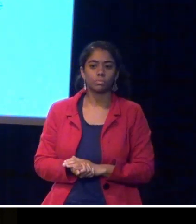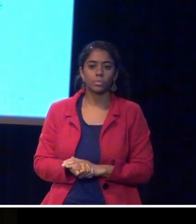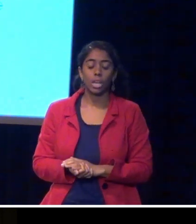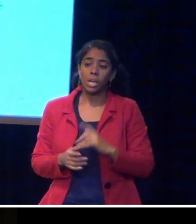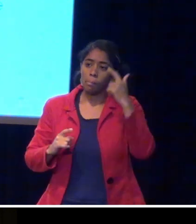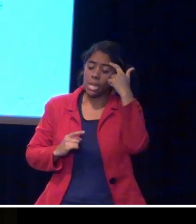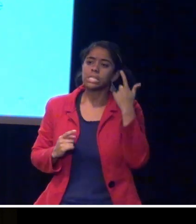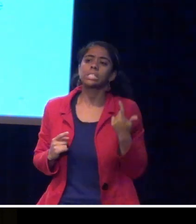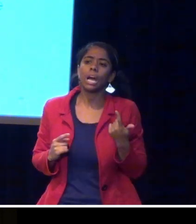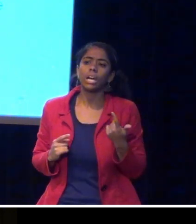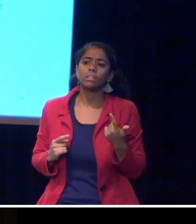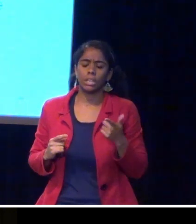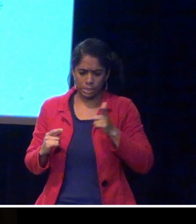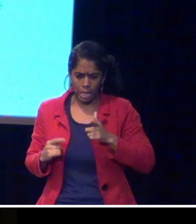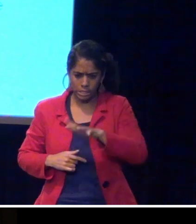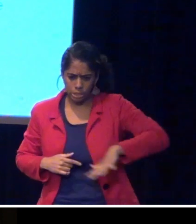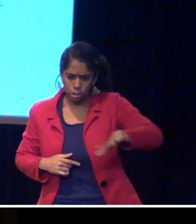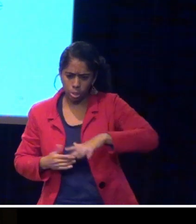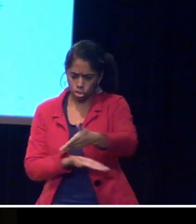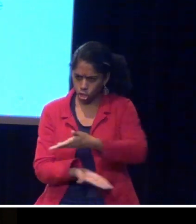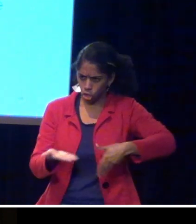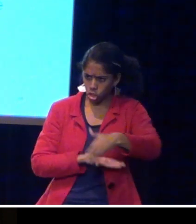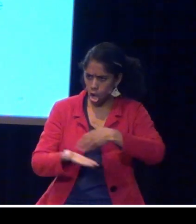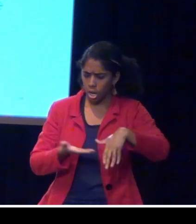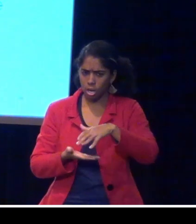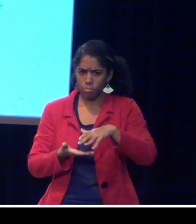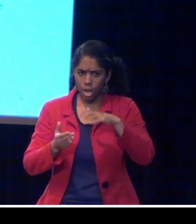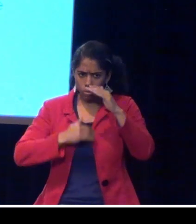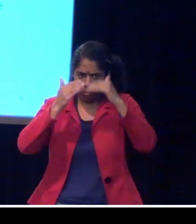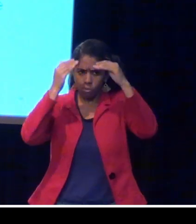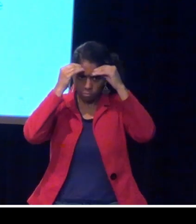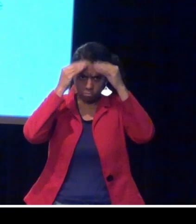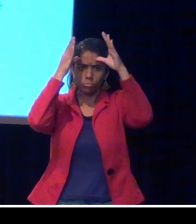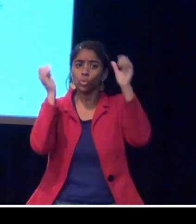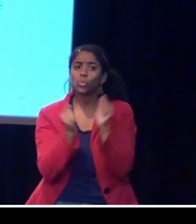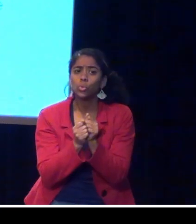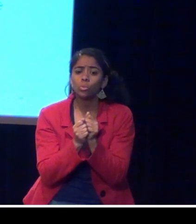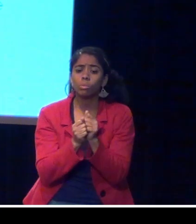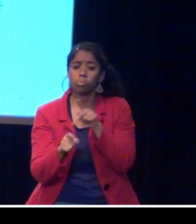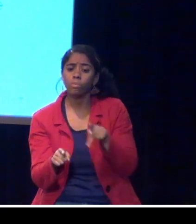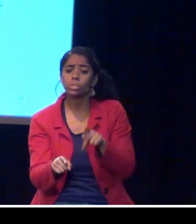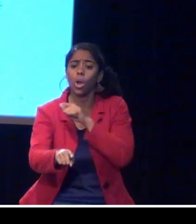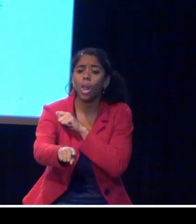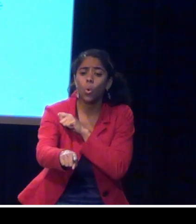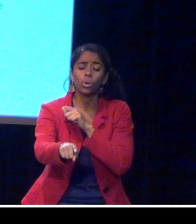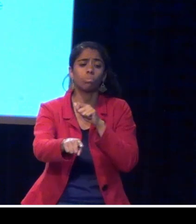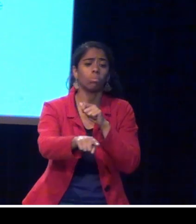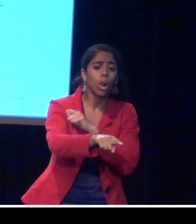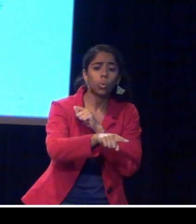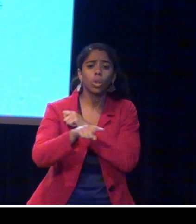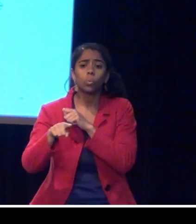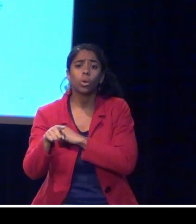construção coletiva do conhecimento na nossa sala de aula, ou a gente está apenas repetindo o velho modelo